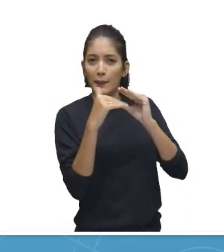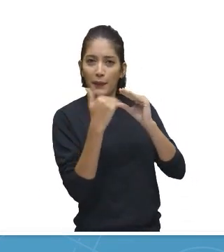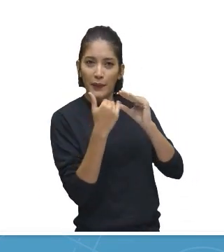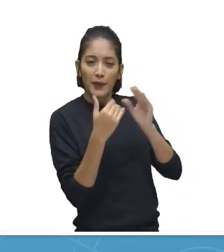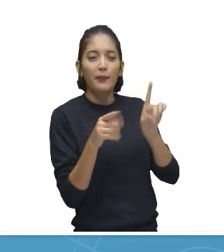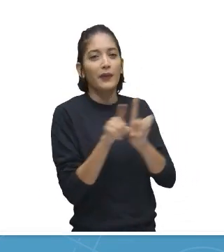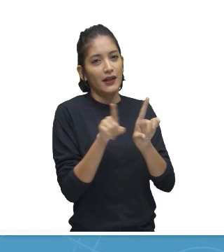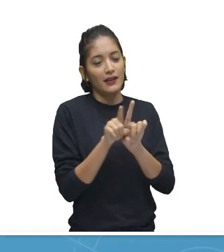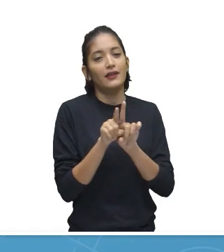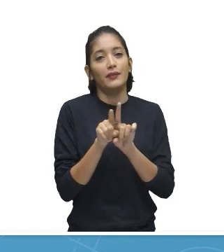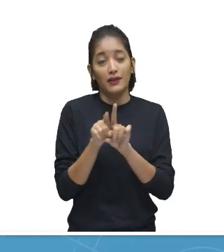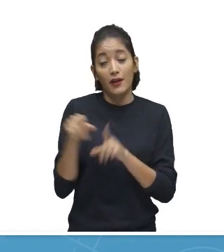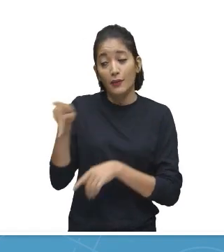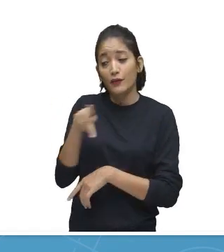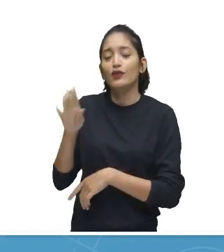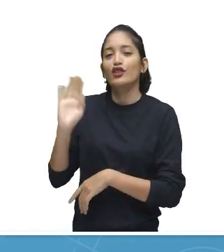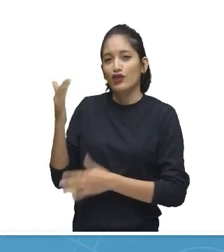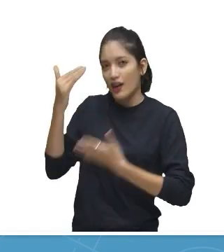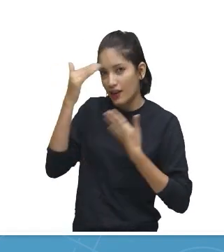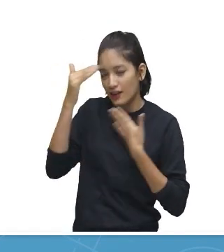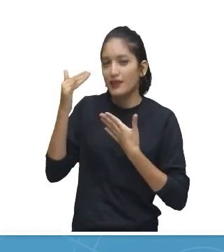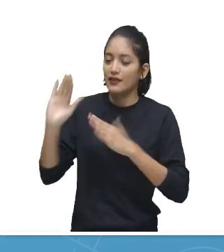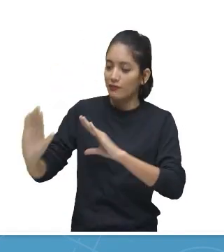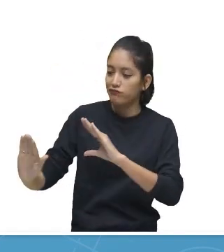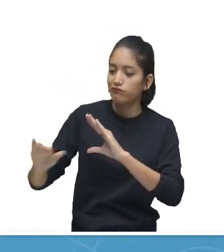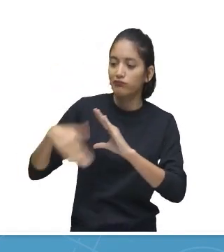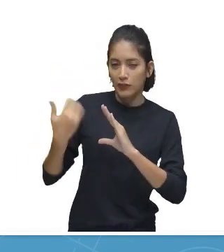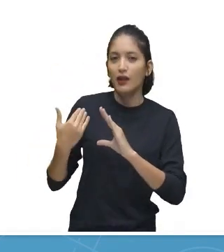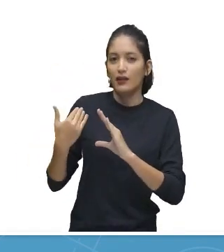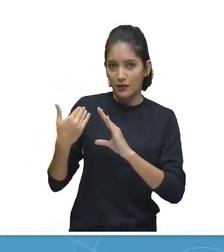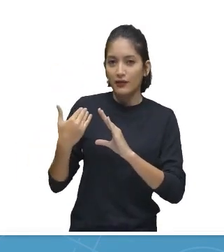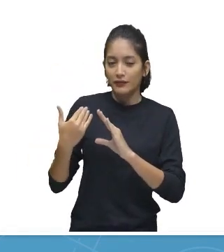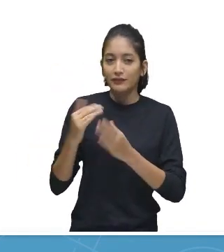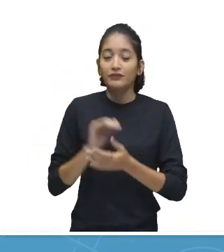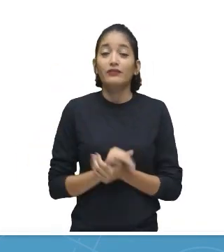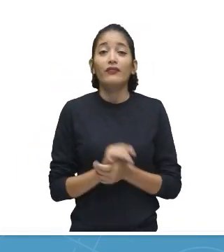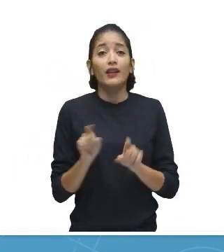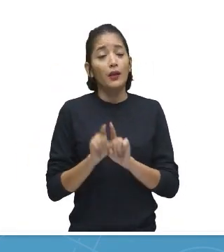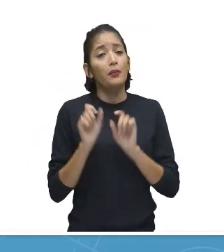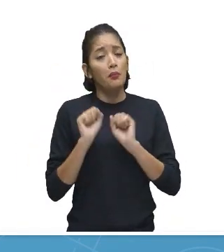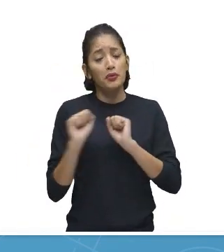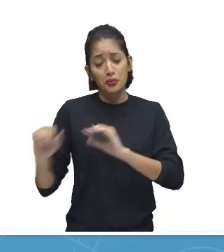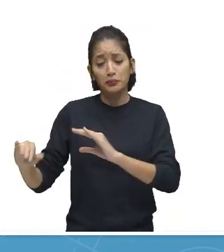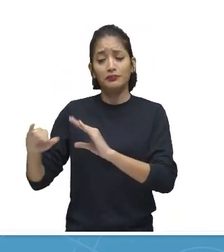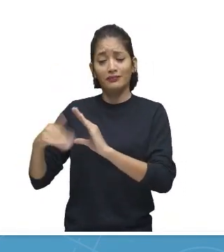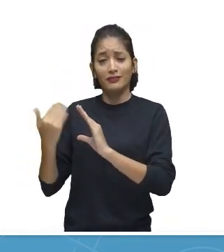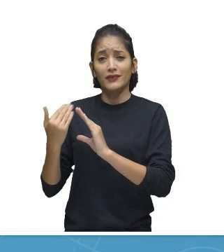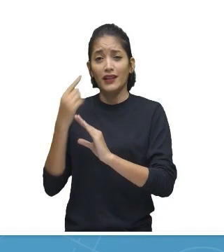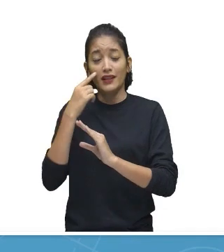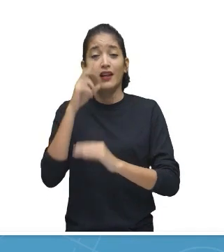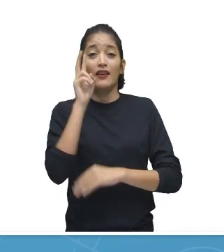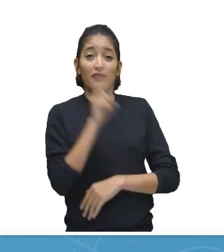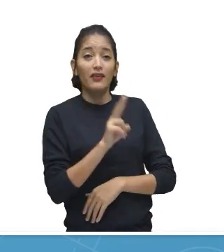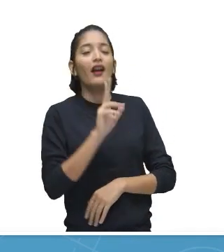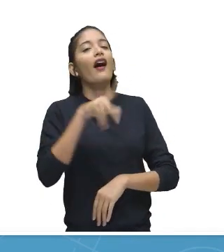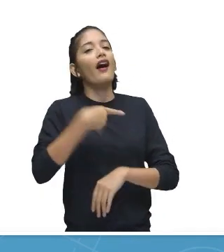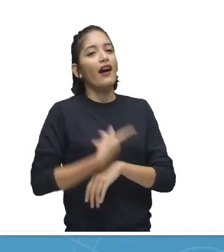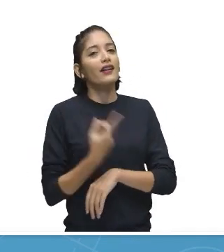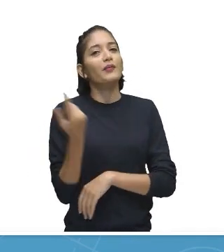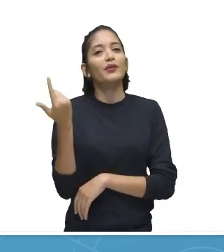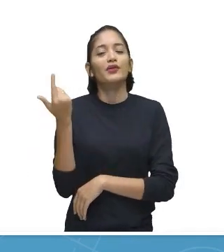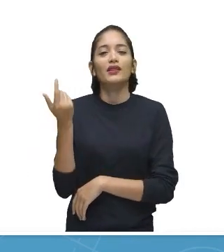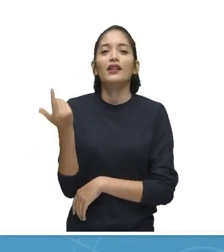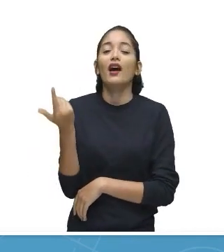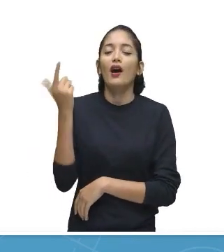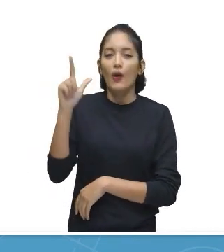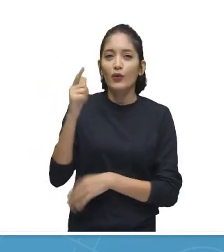está agradecendo aqui, que ela já recebeu algumas produções por e-mail. Manda pra gente que a gente vai olhar e na próxima aula a gente vai conversar sobre